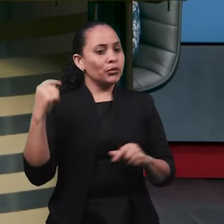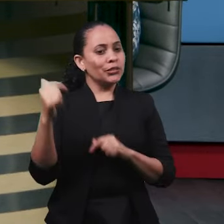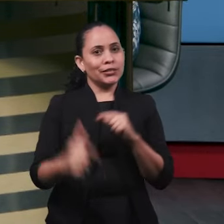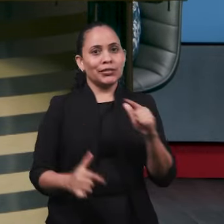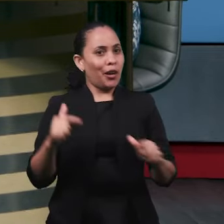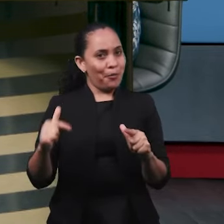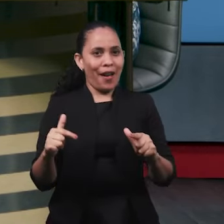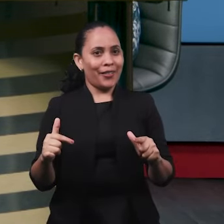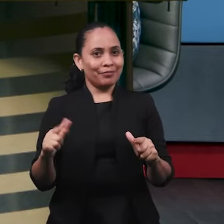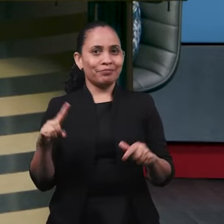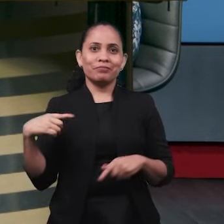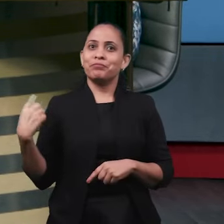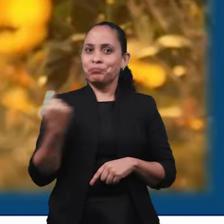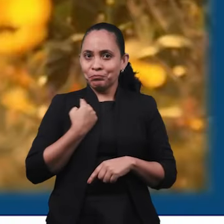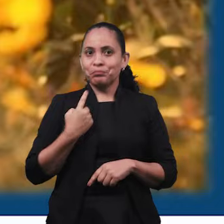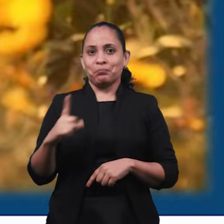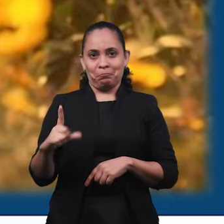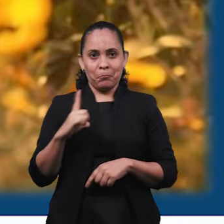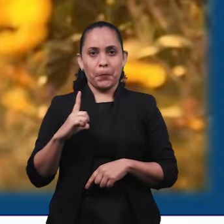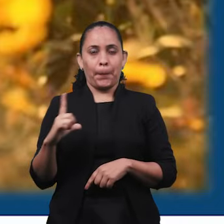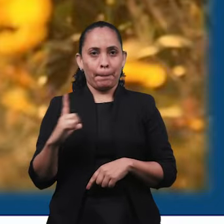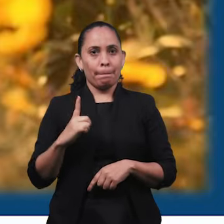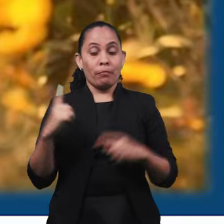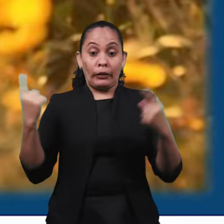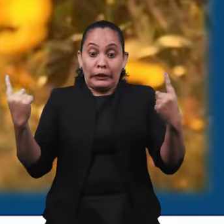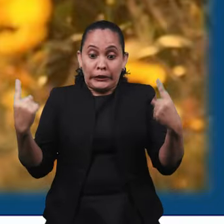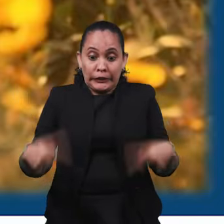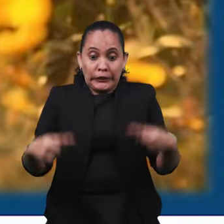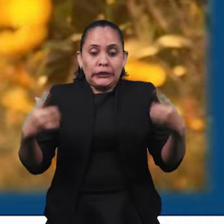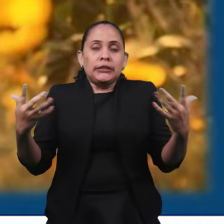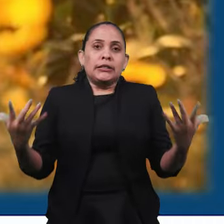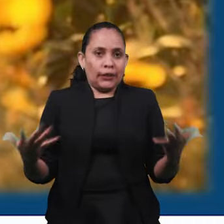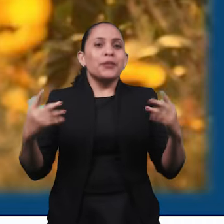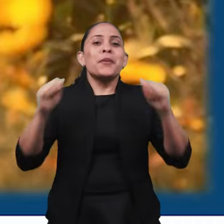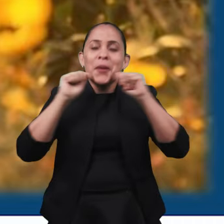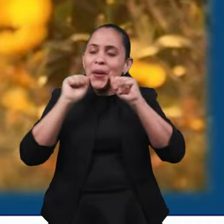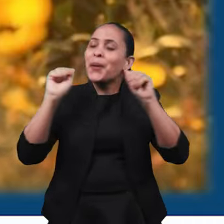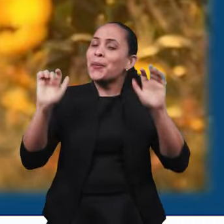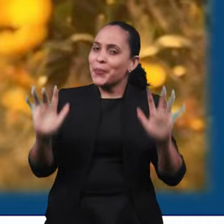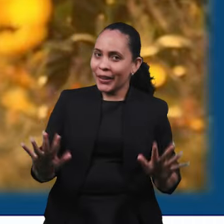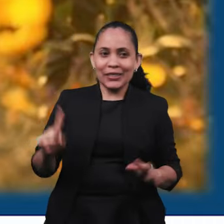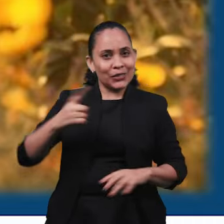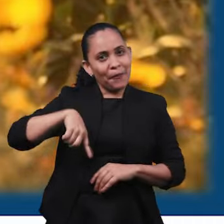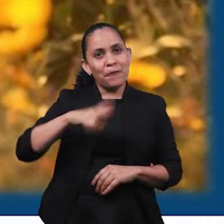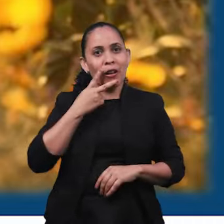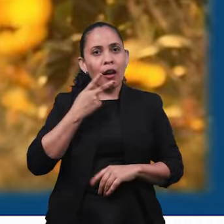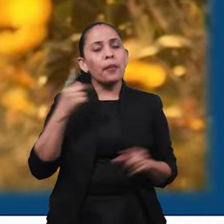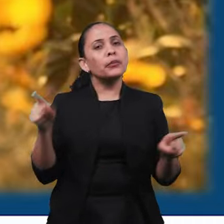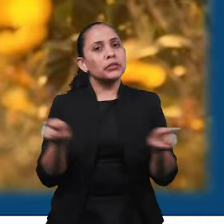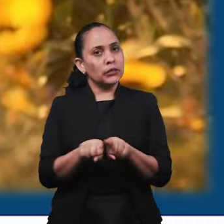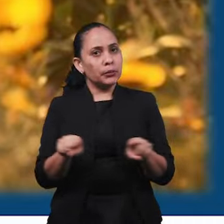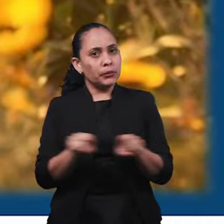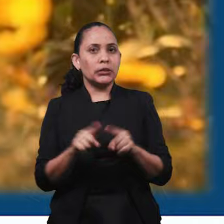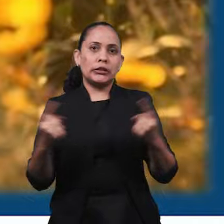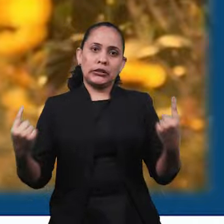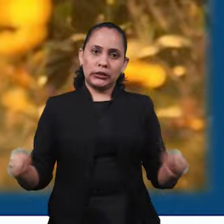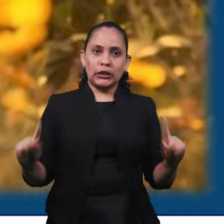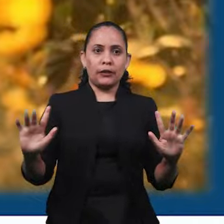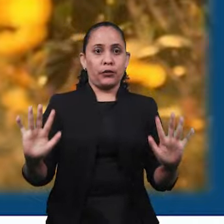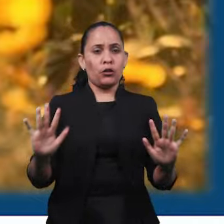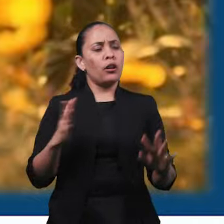todo trabalho, não é? Nós temos os desafios, temos bênçãos, né? Conforme foi contado, mas também temos desafios,